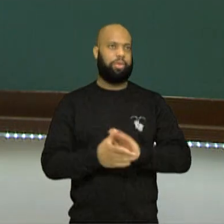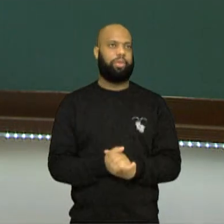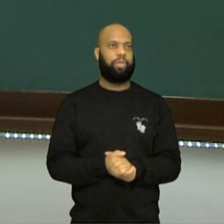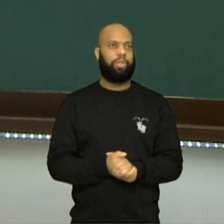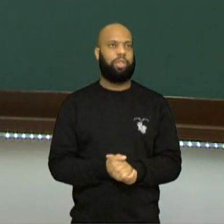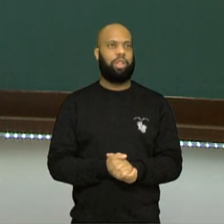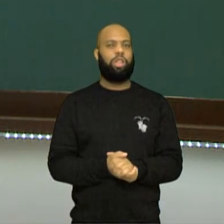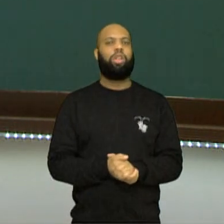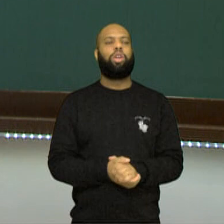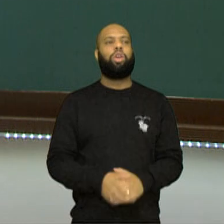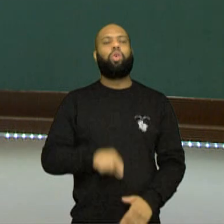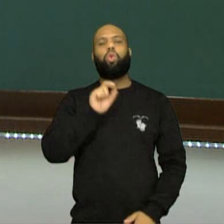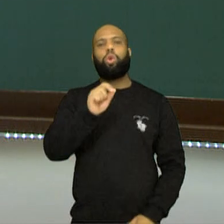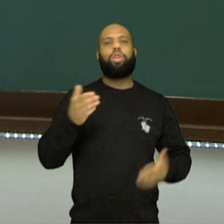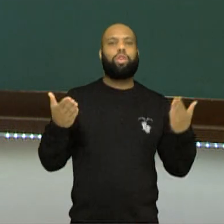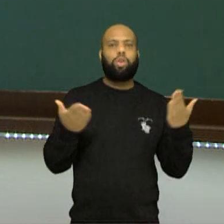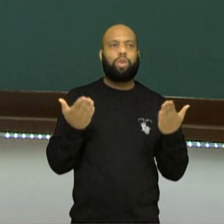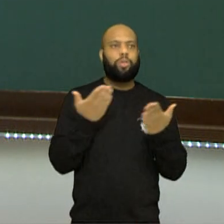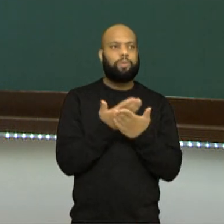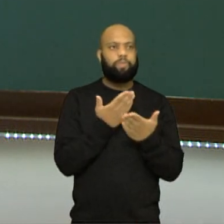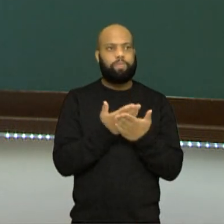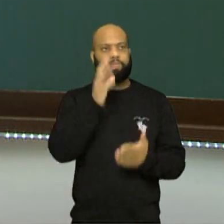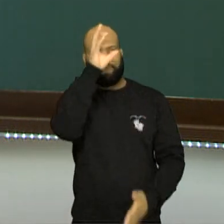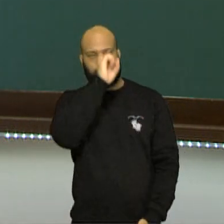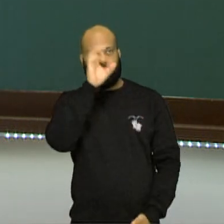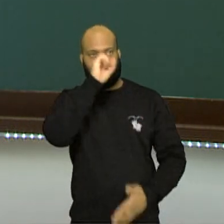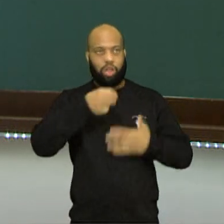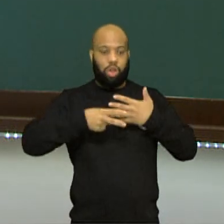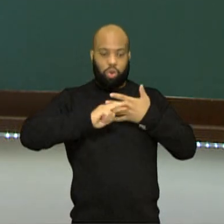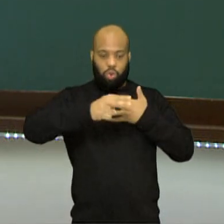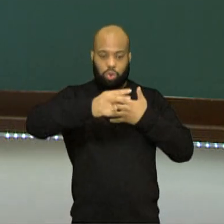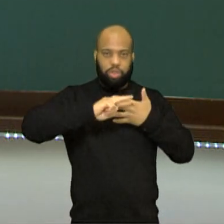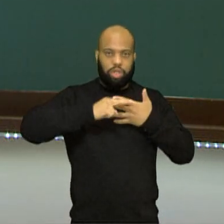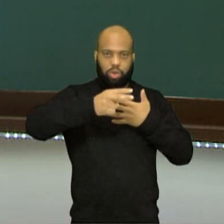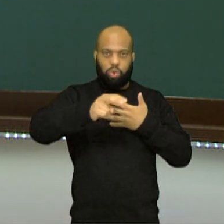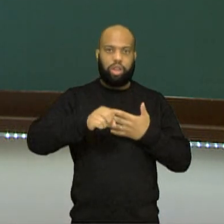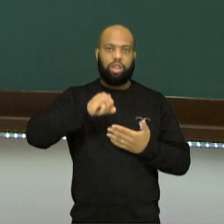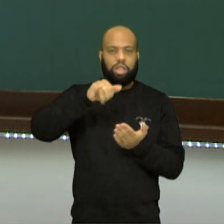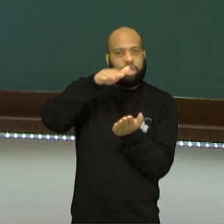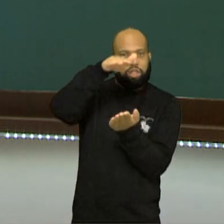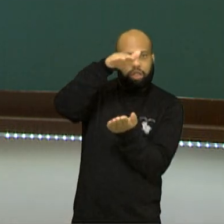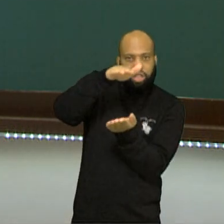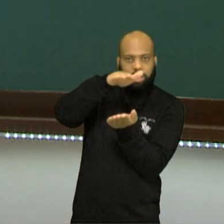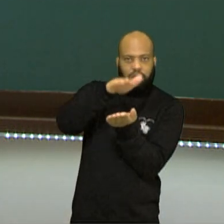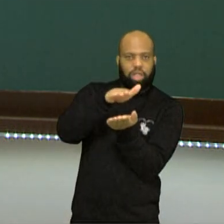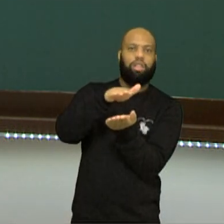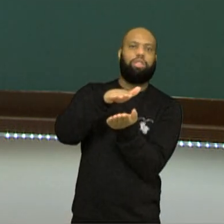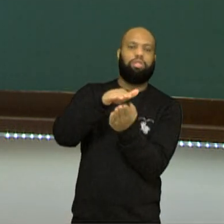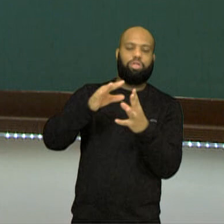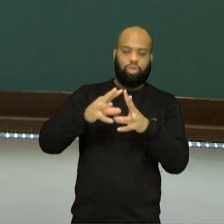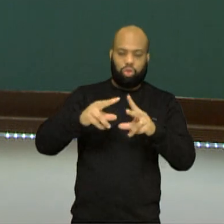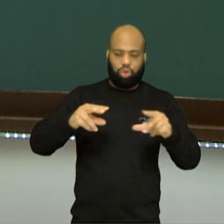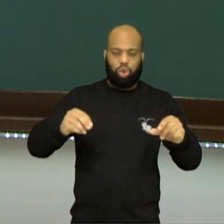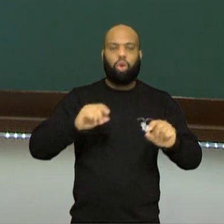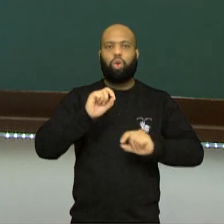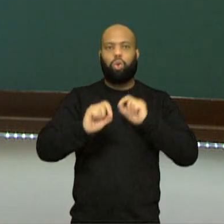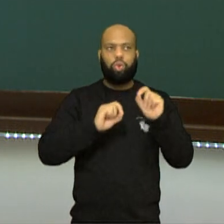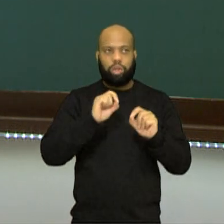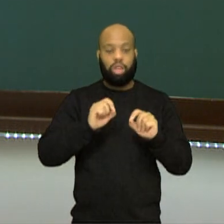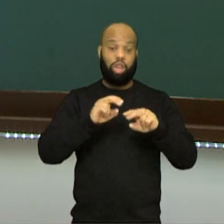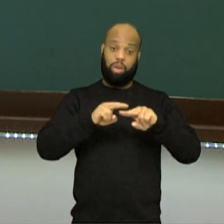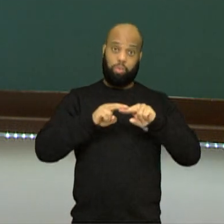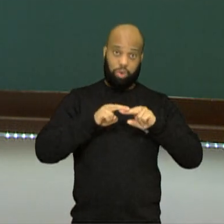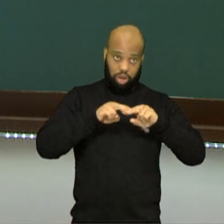intensidade. E o que vimos nessa aula? As consequências da compactação do solo, que pode ser